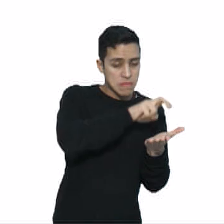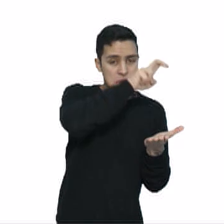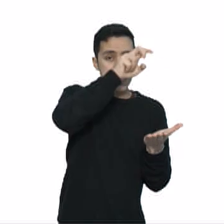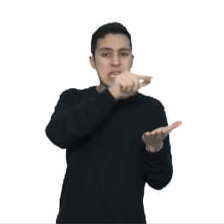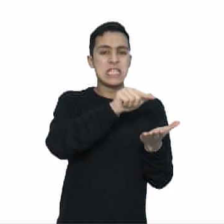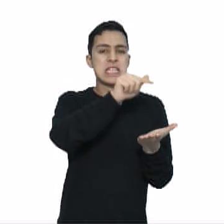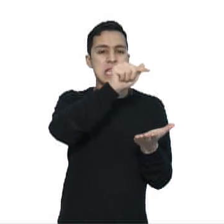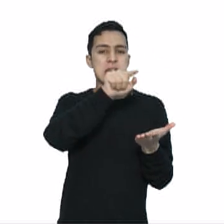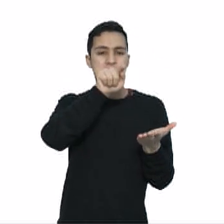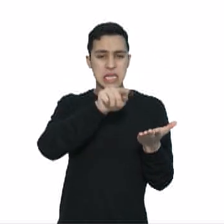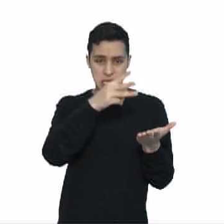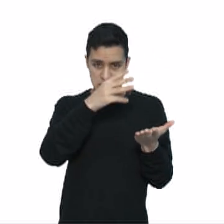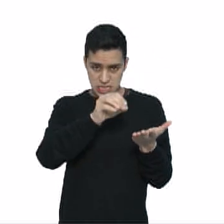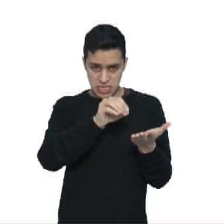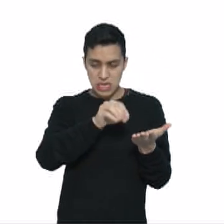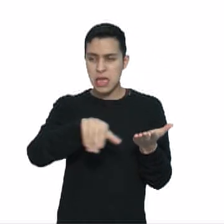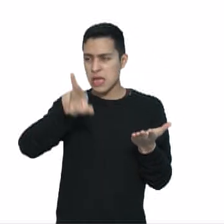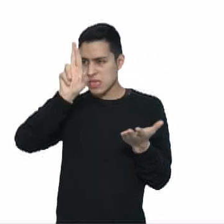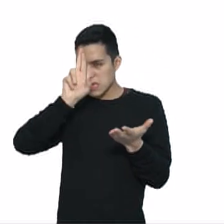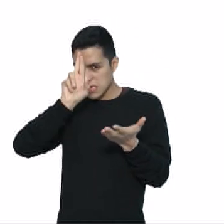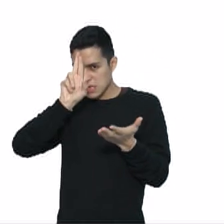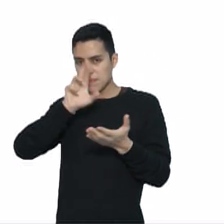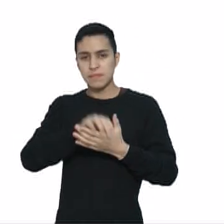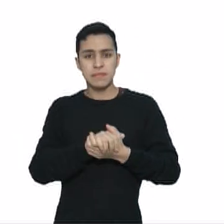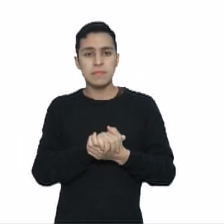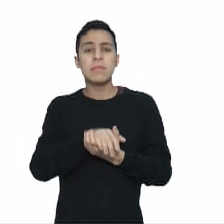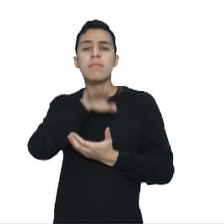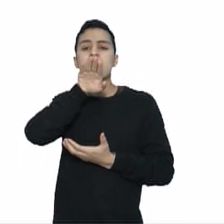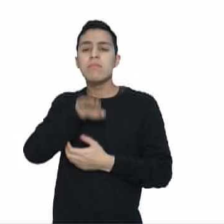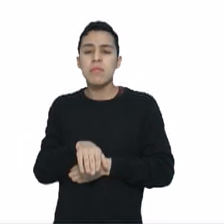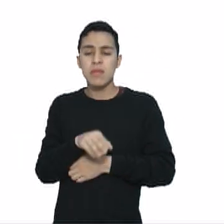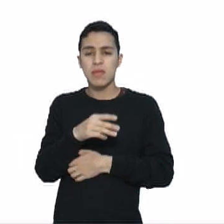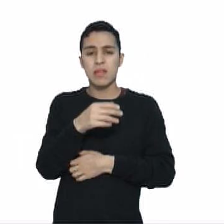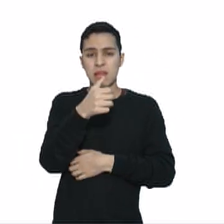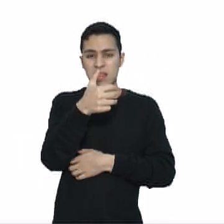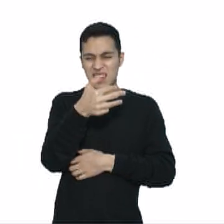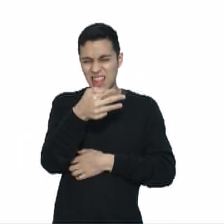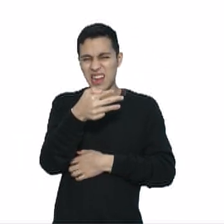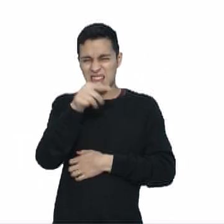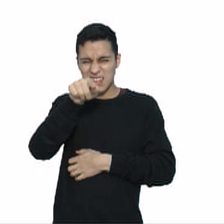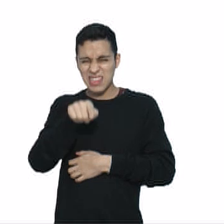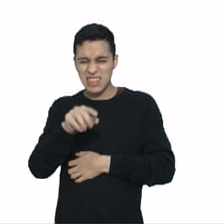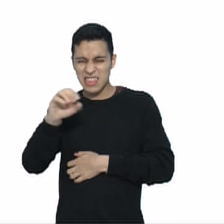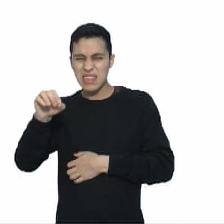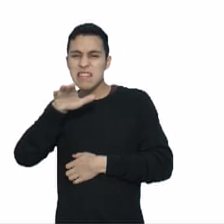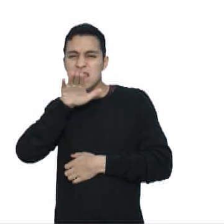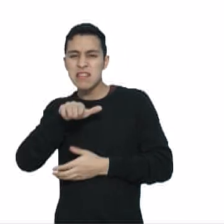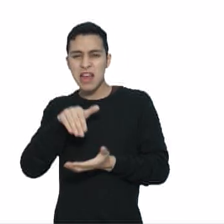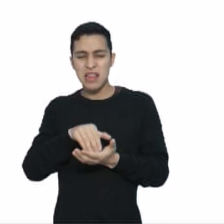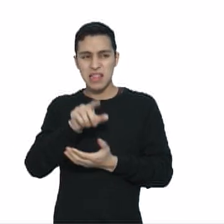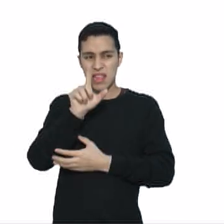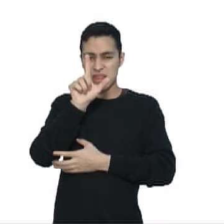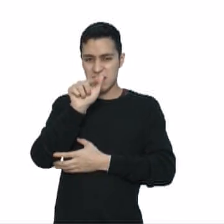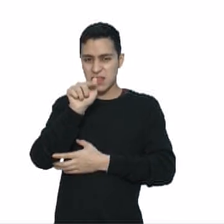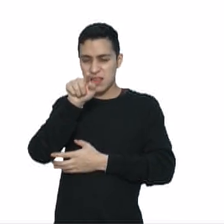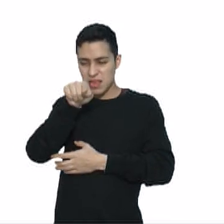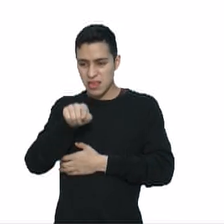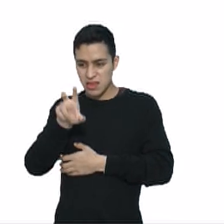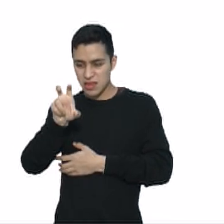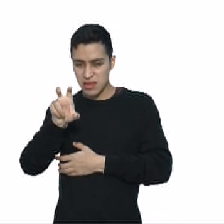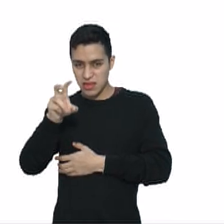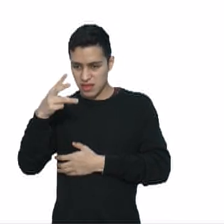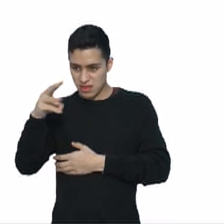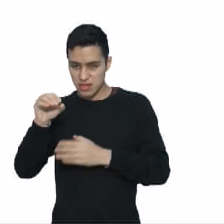7 horas e 30 minutos, ao meio-dia. Tarde, 13 horas às 17 horas e 30 minutos.